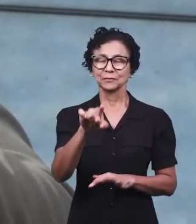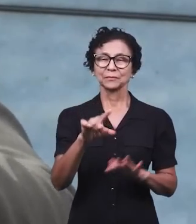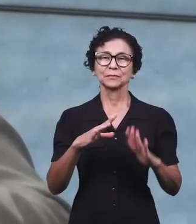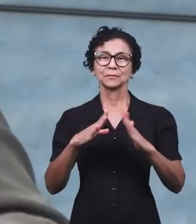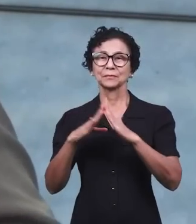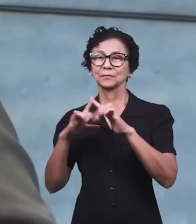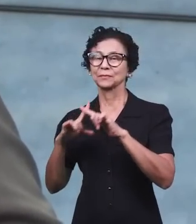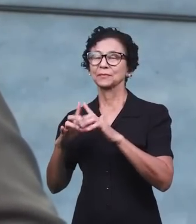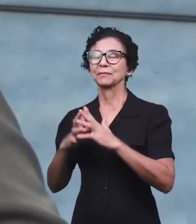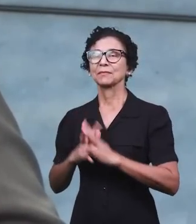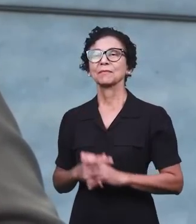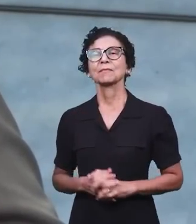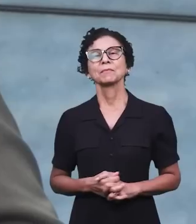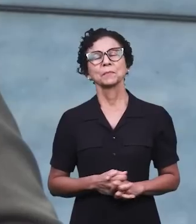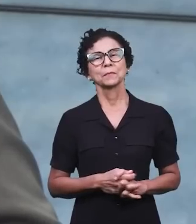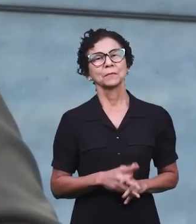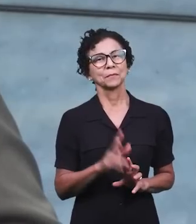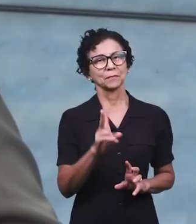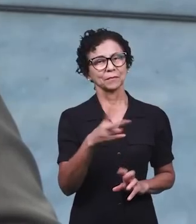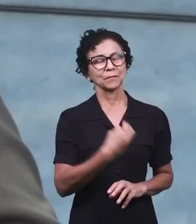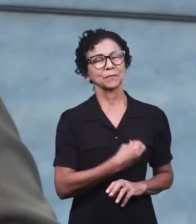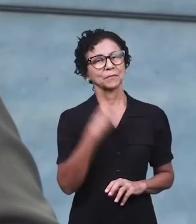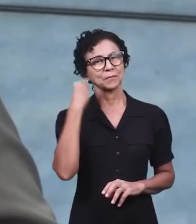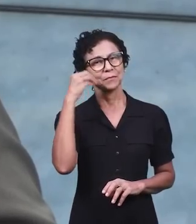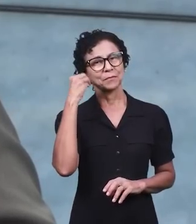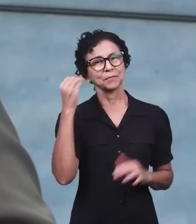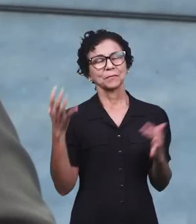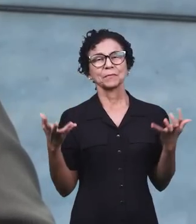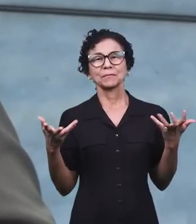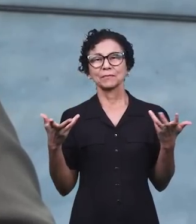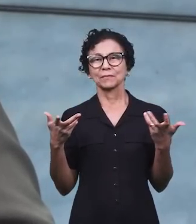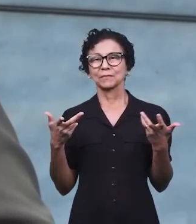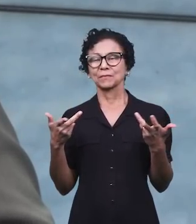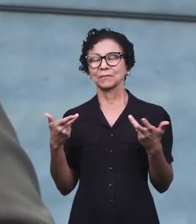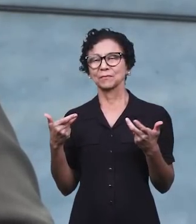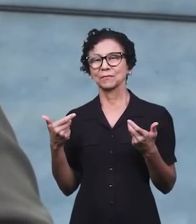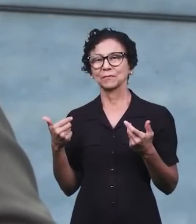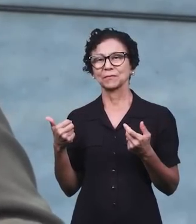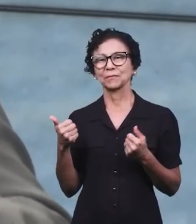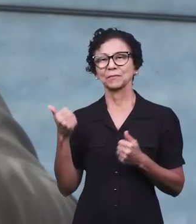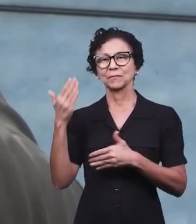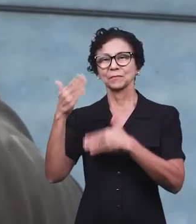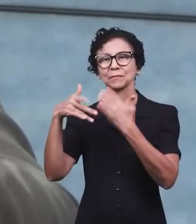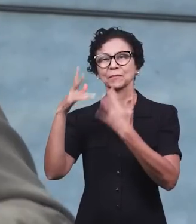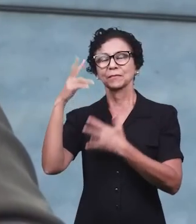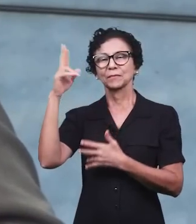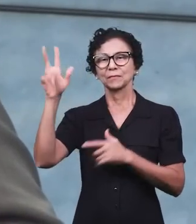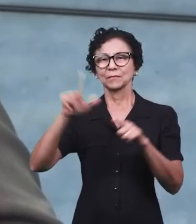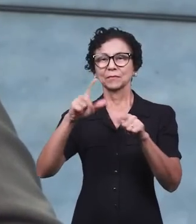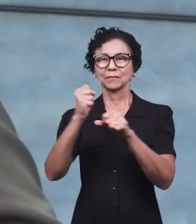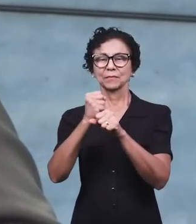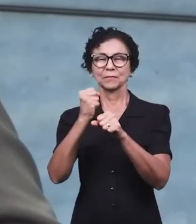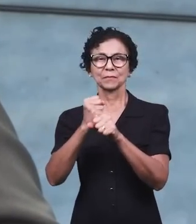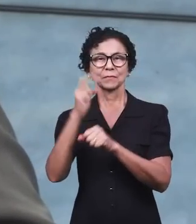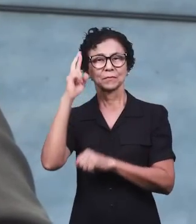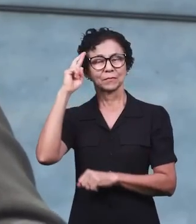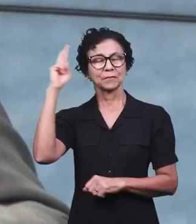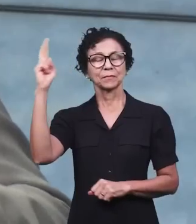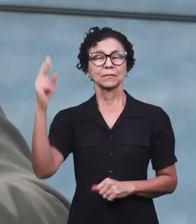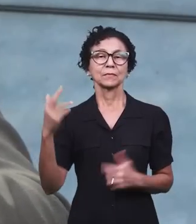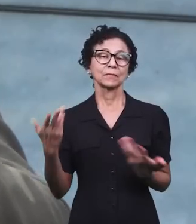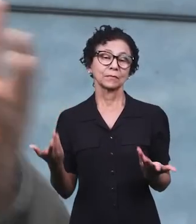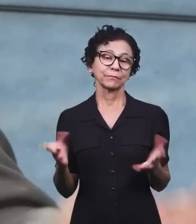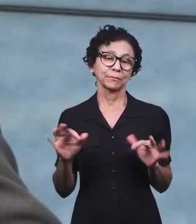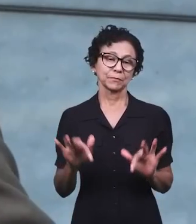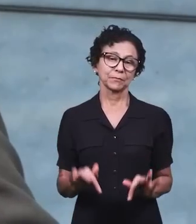você, a sua igreja, né? Que você continue vivendo essa experiência maravilhosa com o Senhor na realização da sua obra. Bom,